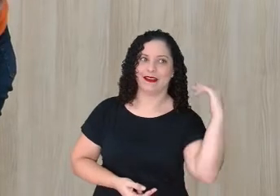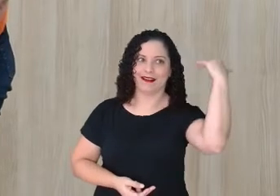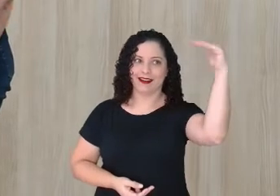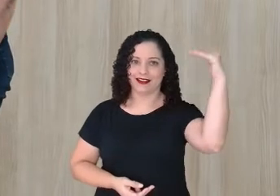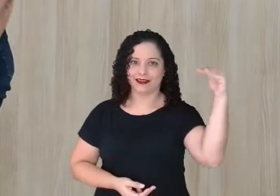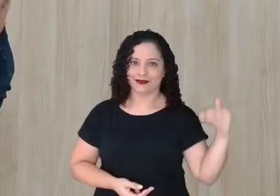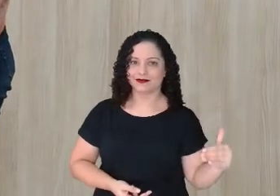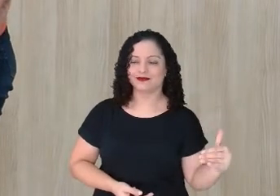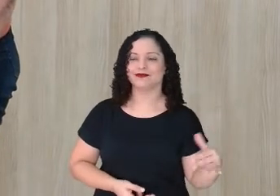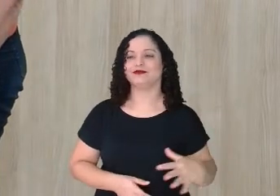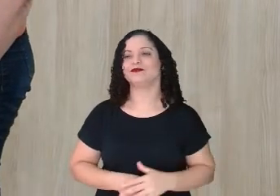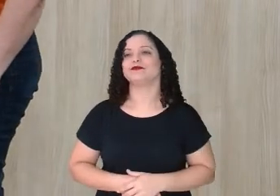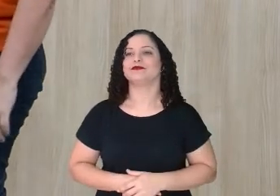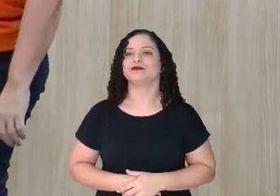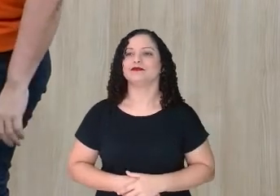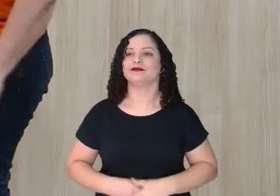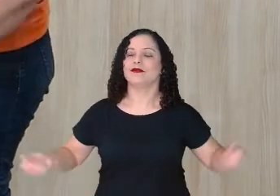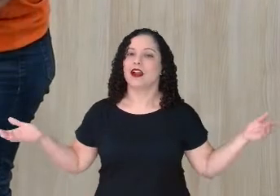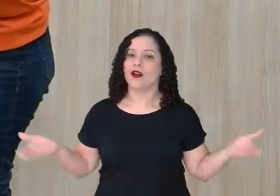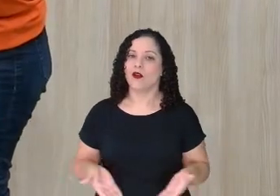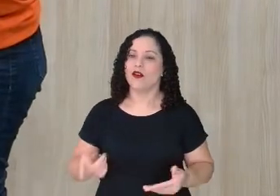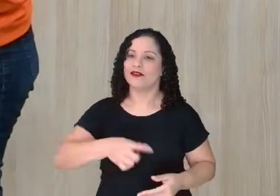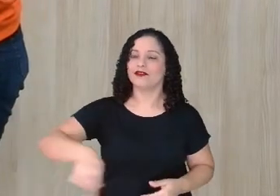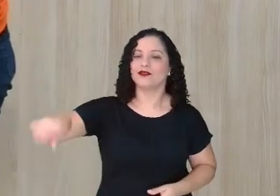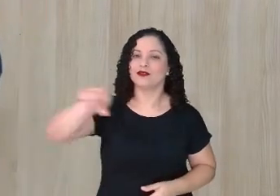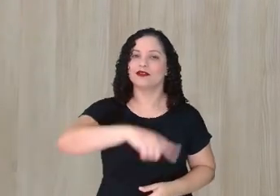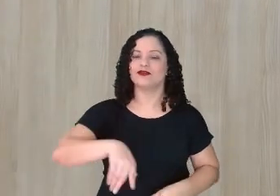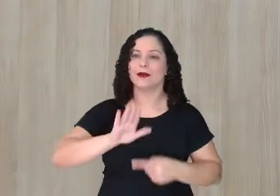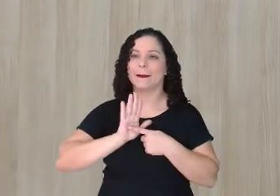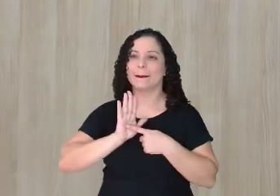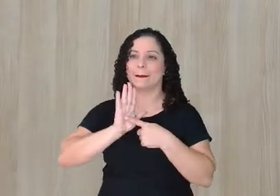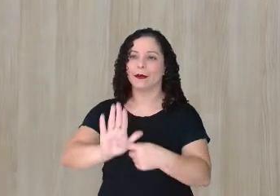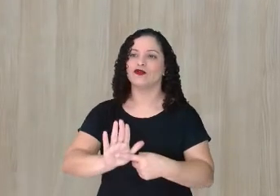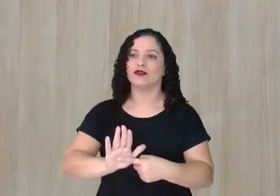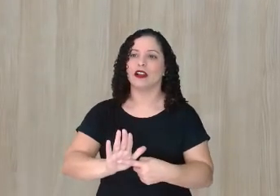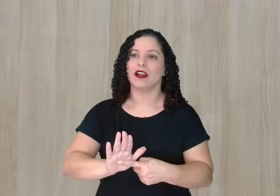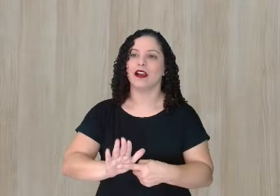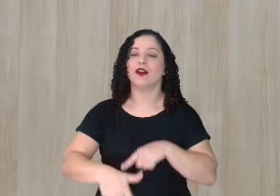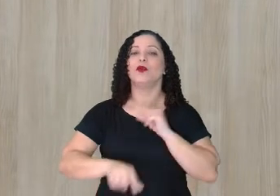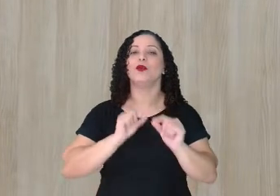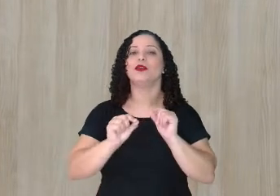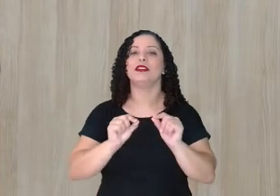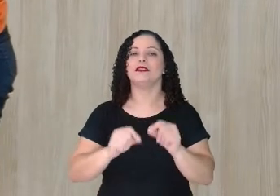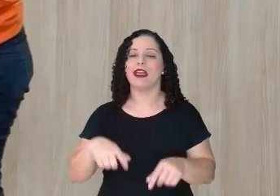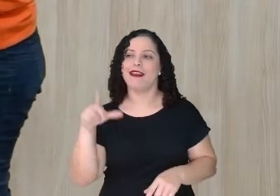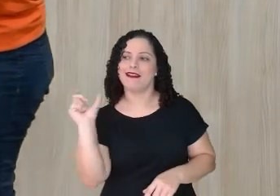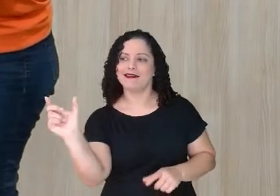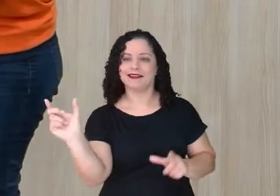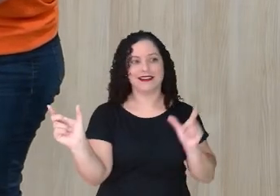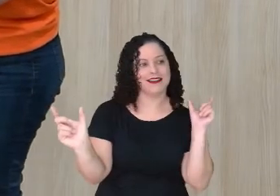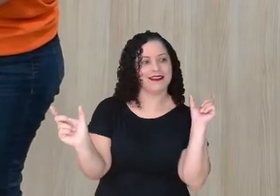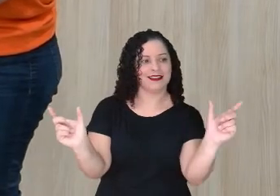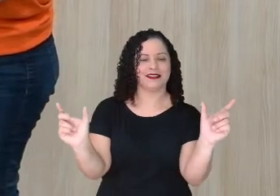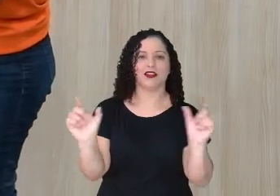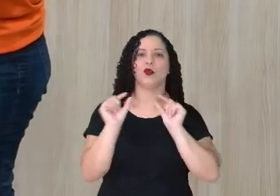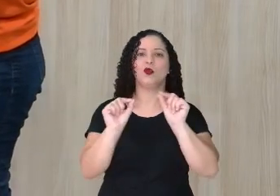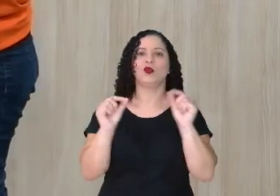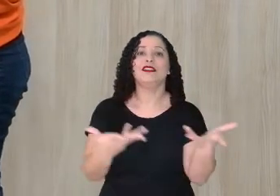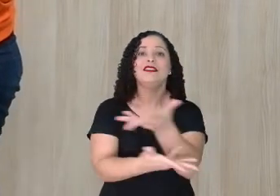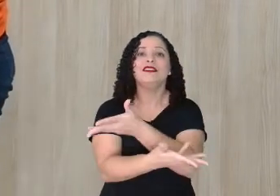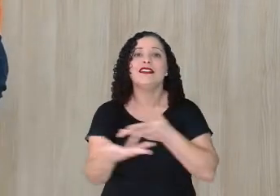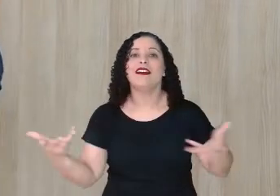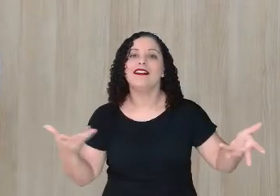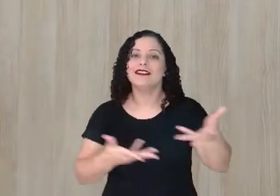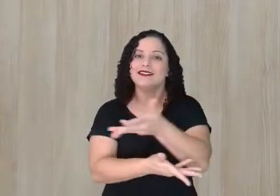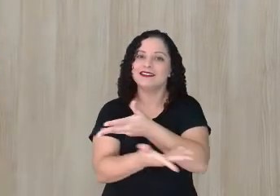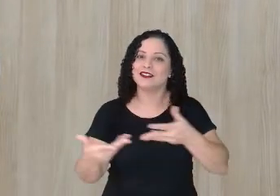todos. Indique agora os hipônimos para os hiperônimos abaixo.